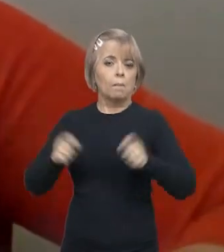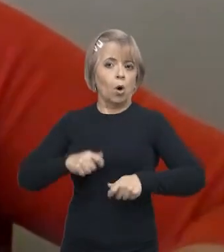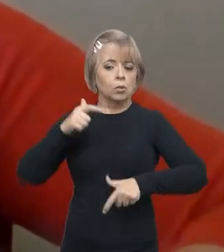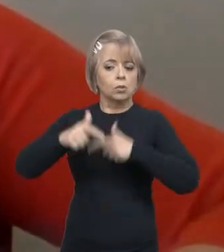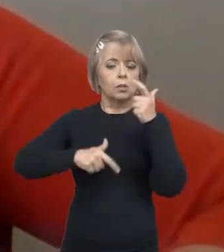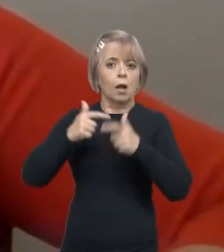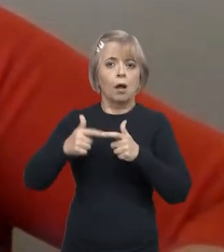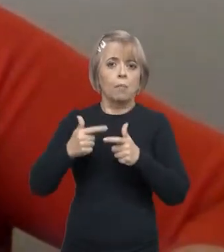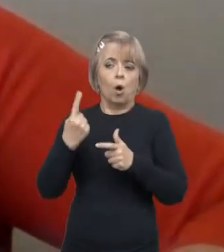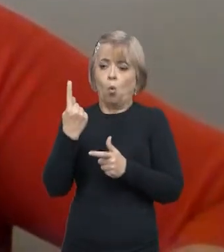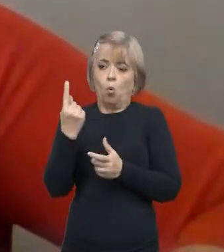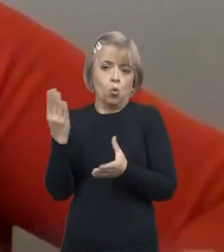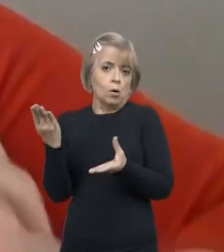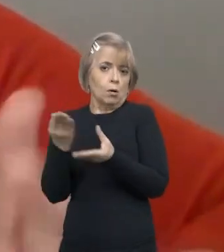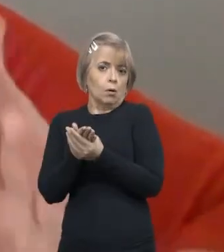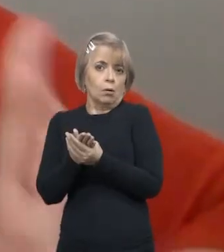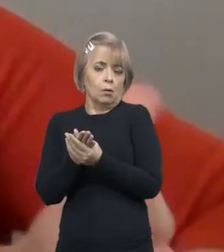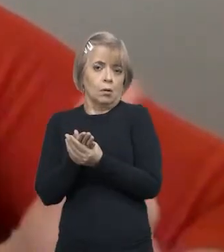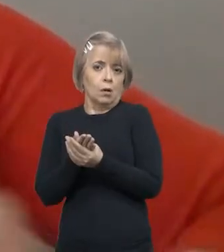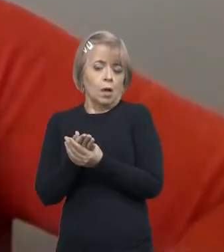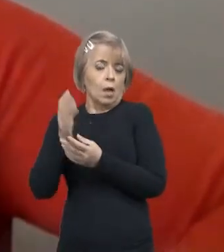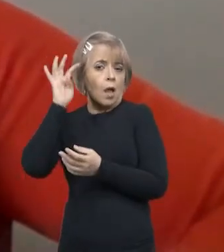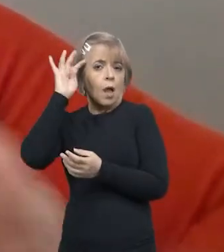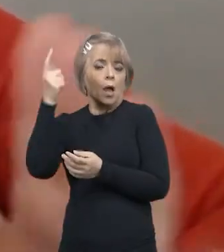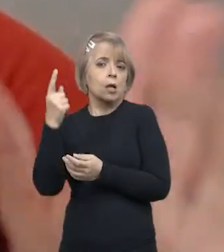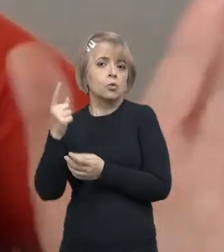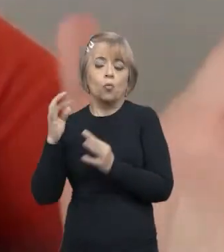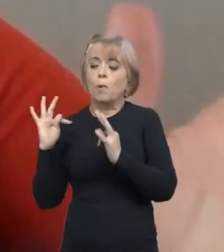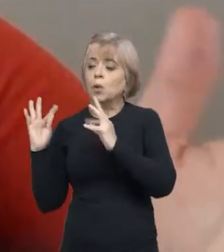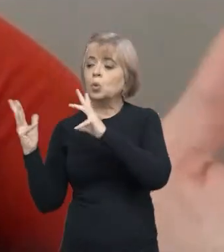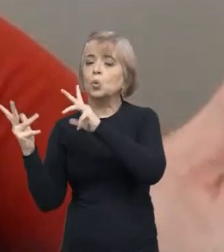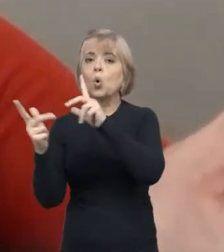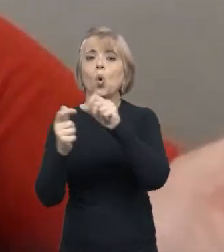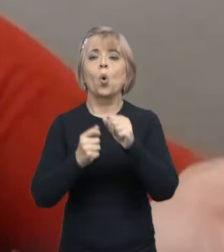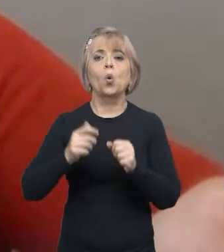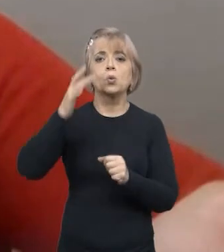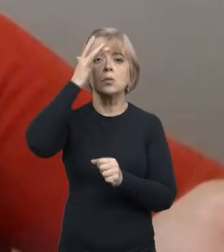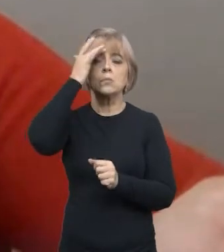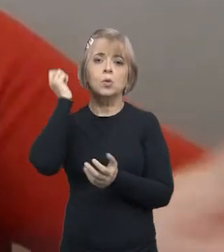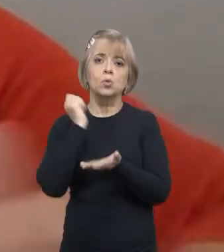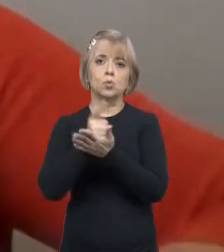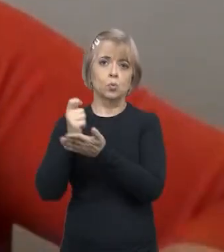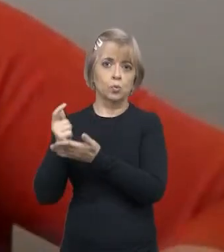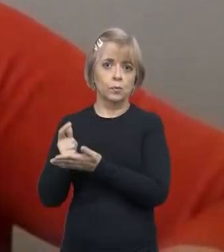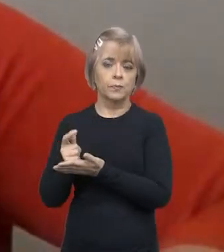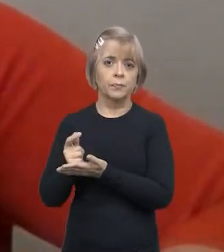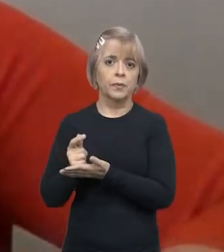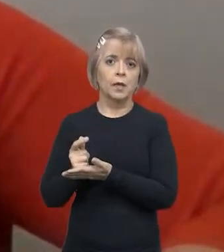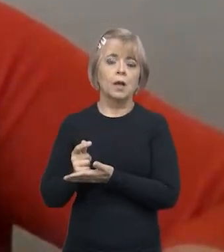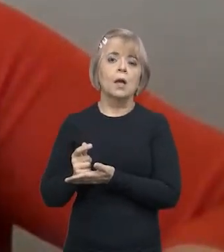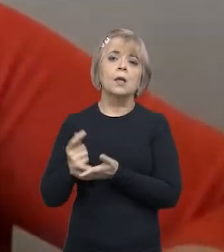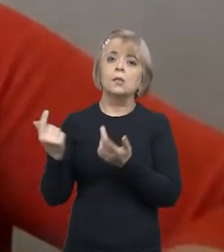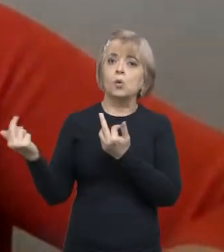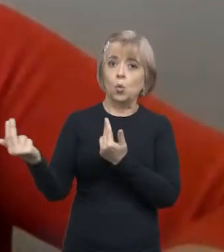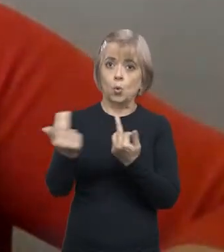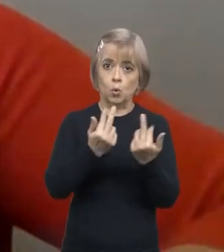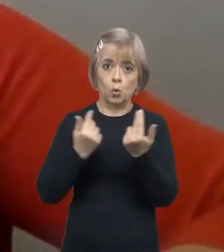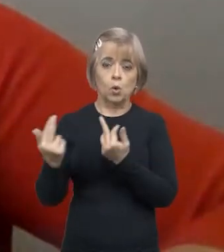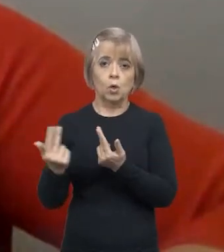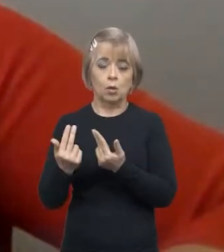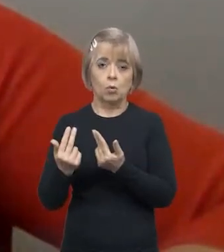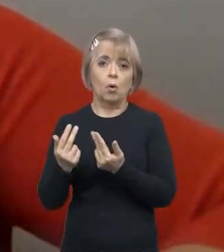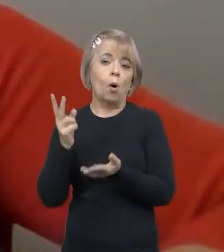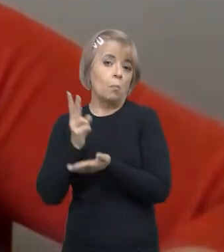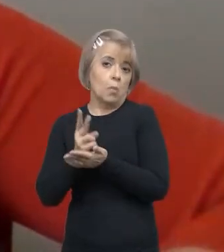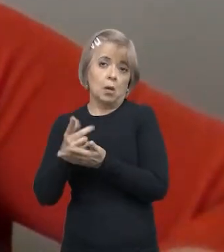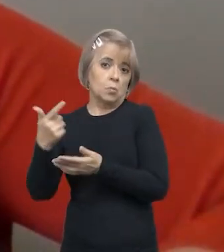com uma única ação civil pública e solucionar aquilo para todos os consumidores na mesma situação, ainda que eles não houvessem ajuizado